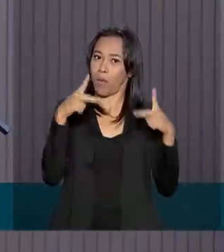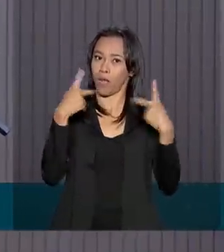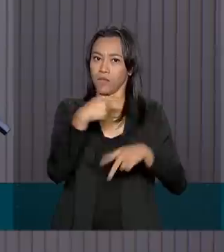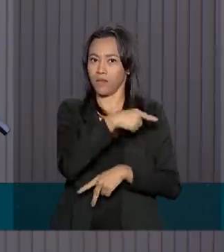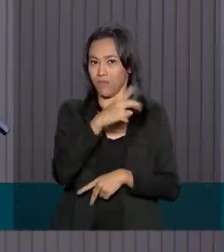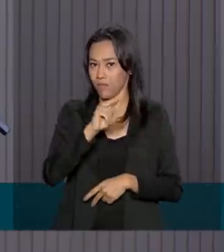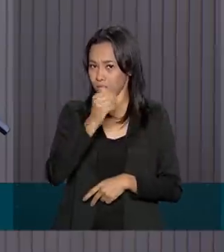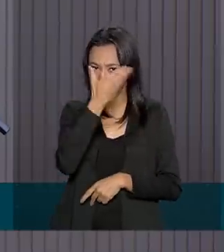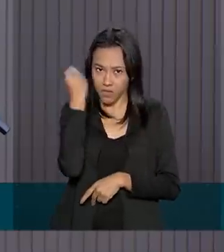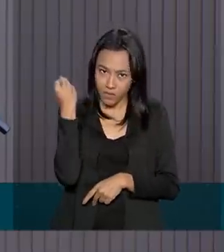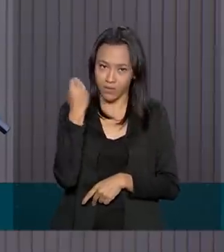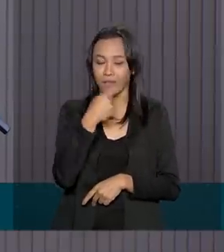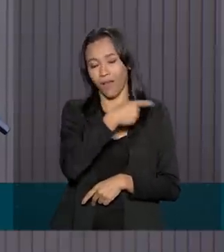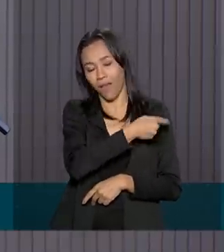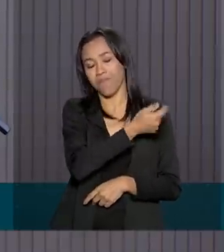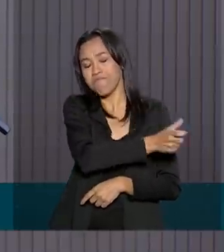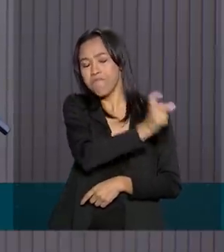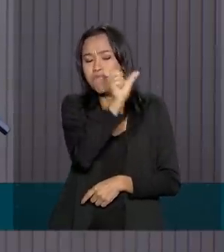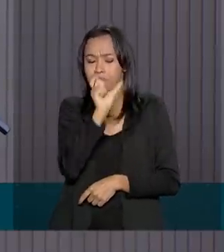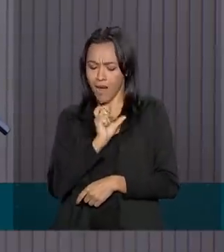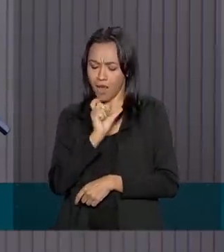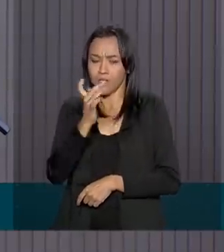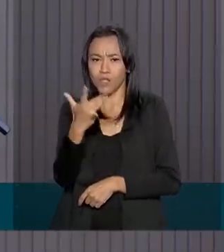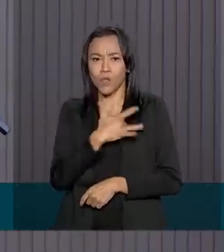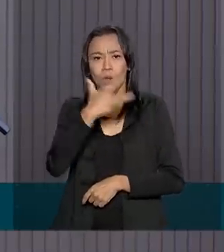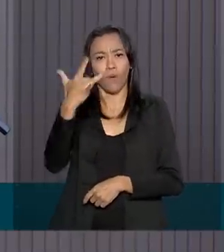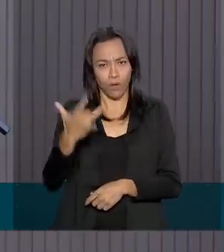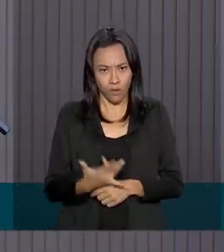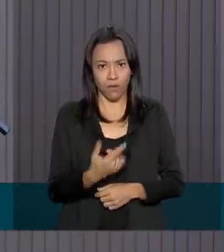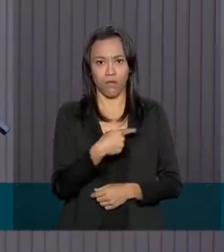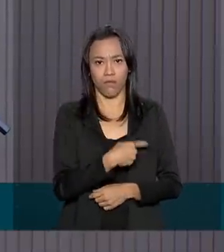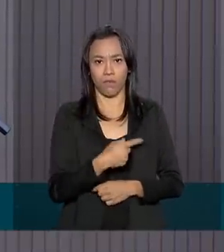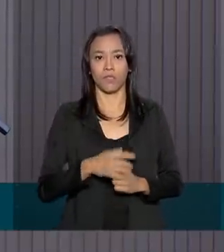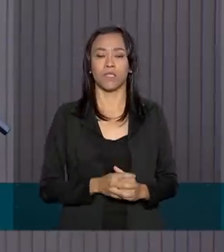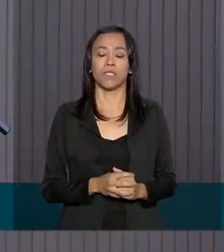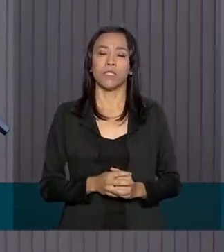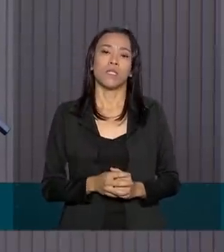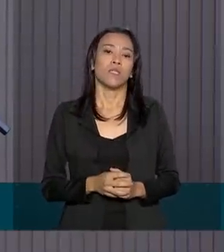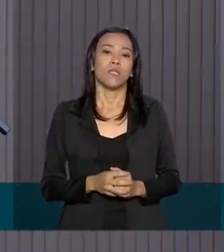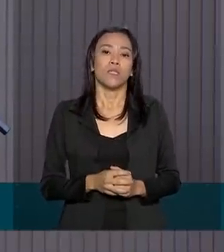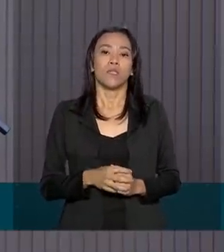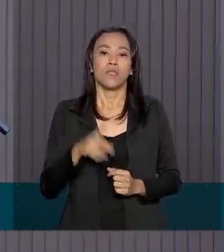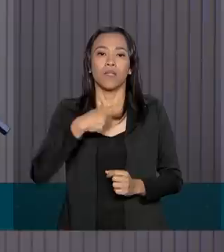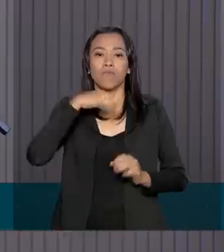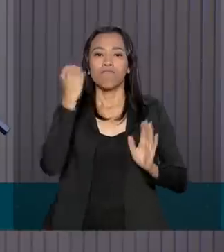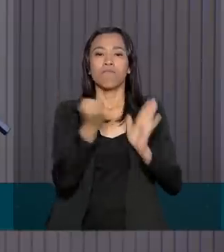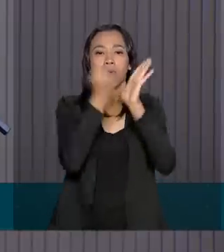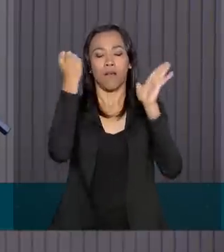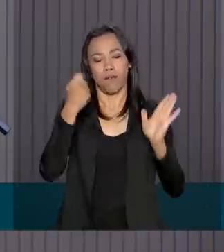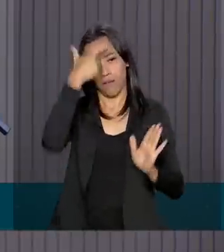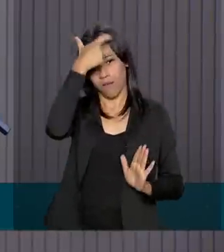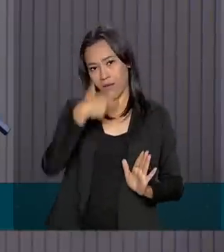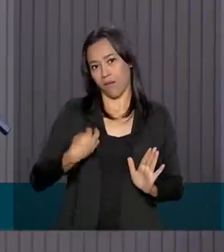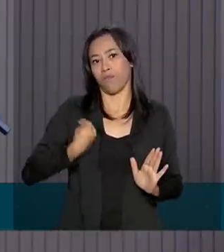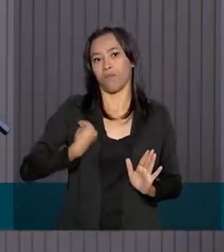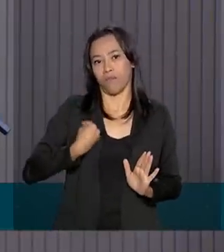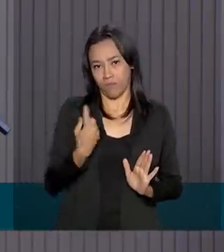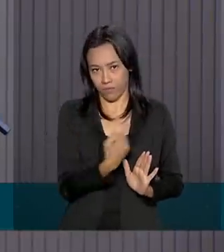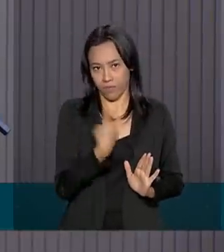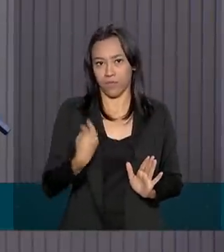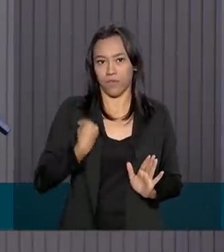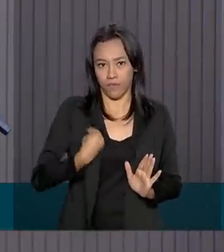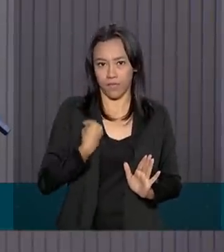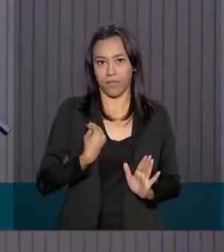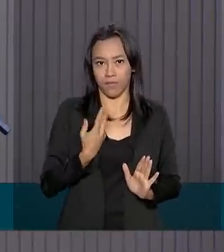E obviamente são palavras que tocam a gente e marcam a nossa vida. Há poucas